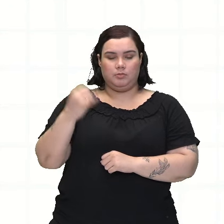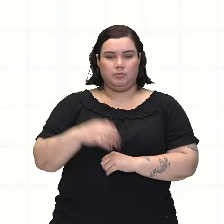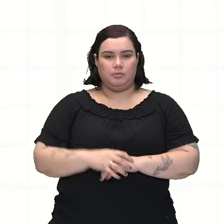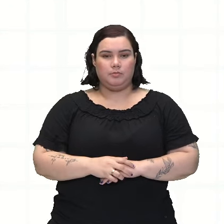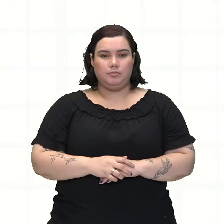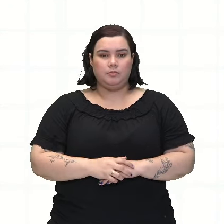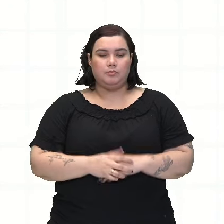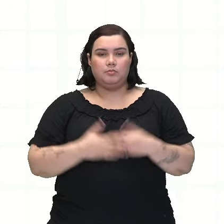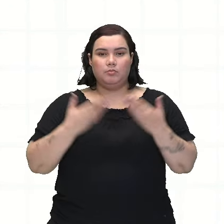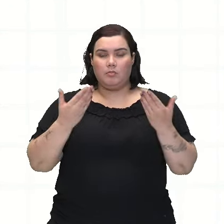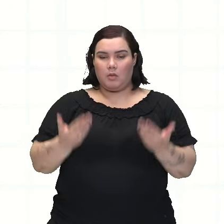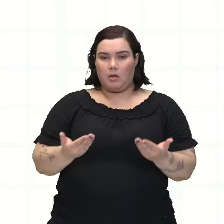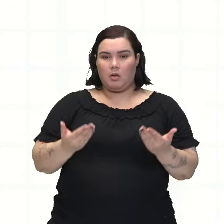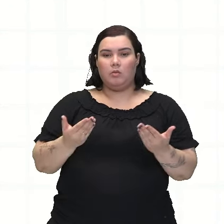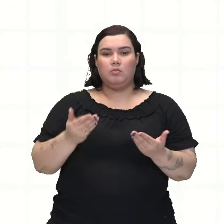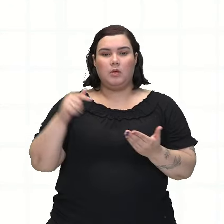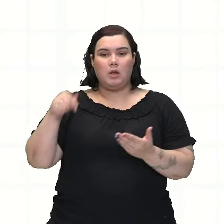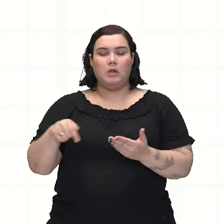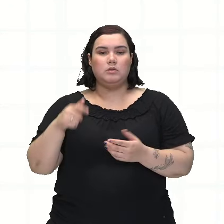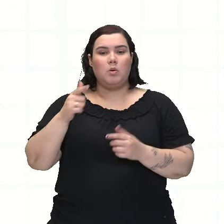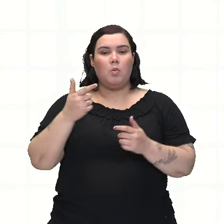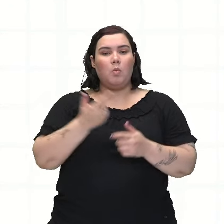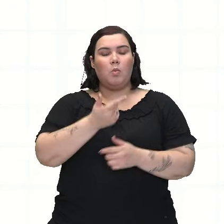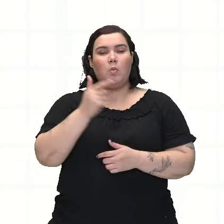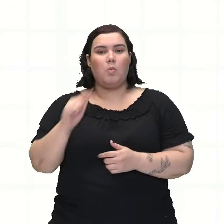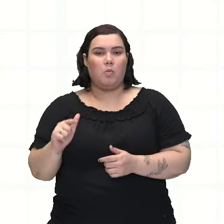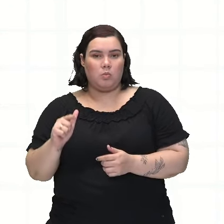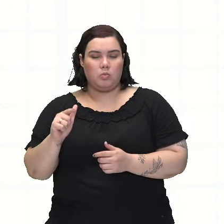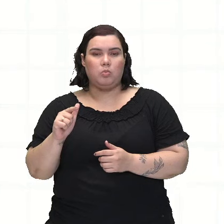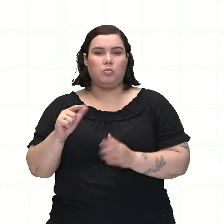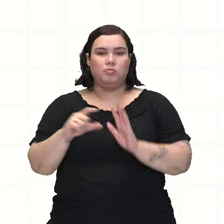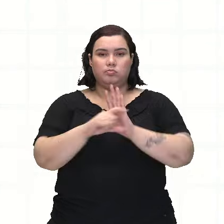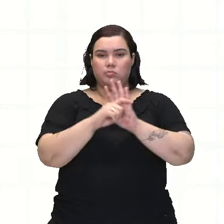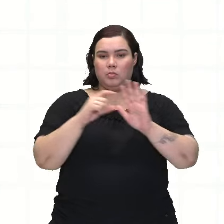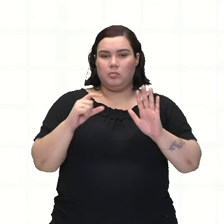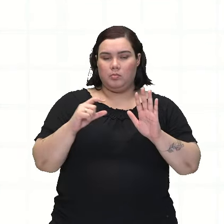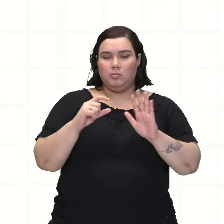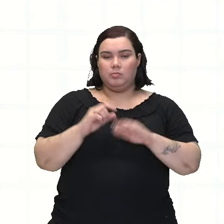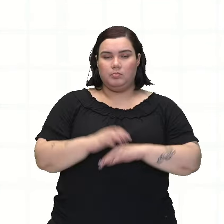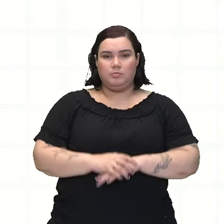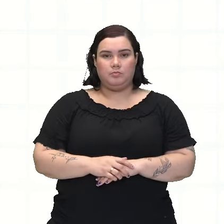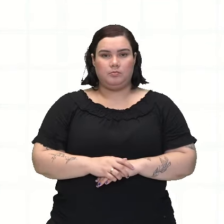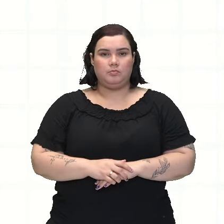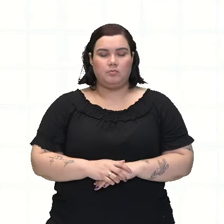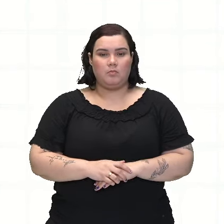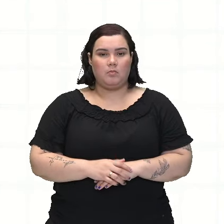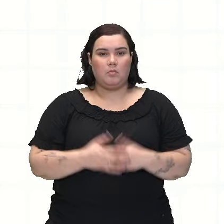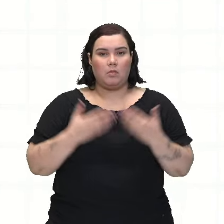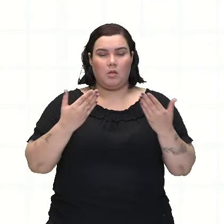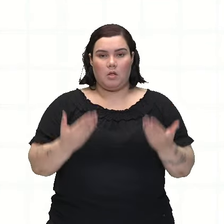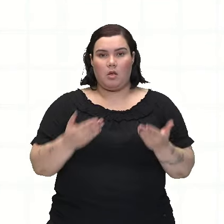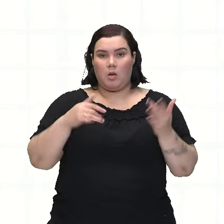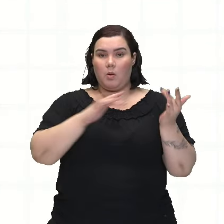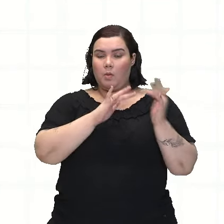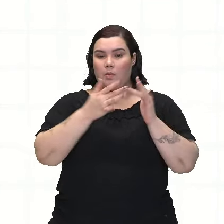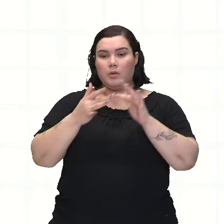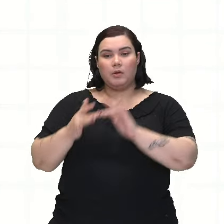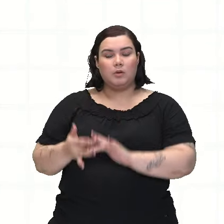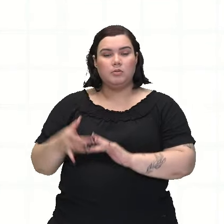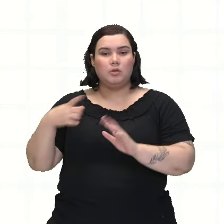Pois bem, então, até aqui, turma, nós estamos observando que todo esse contexto está